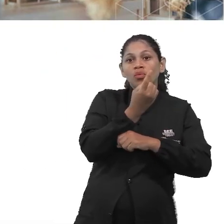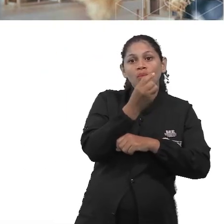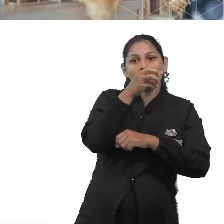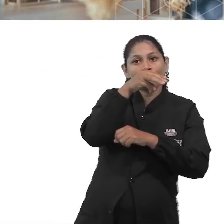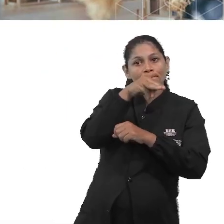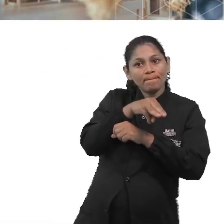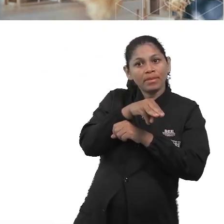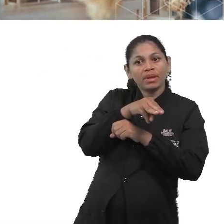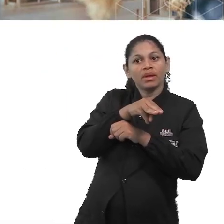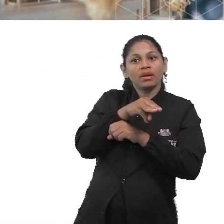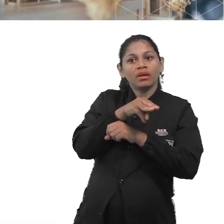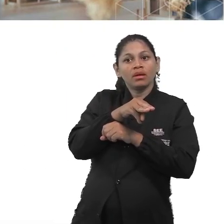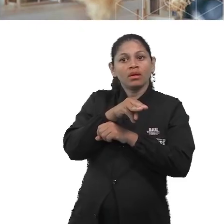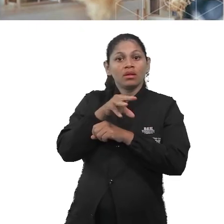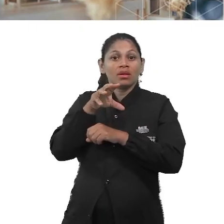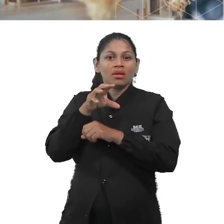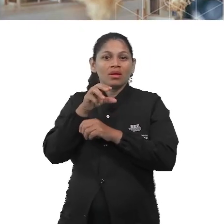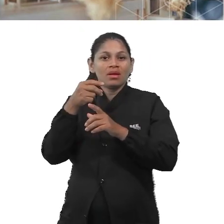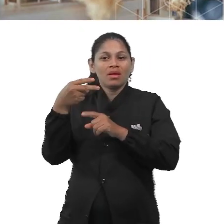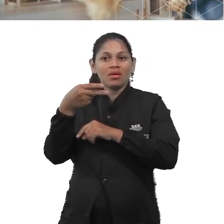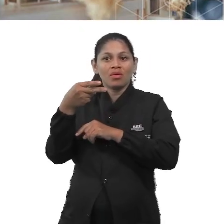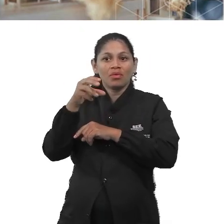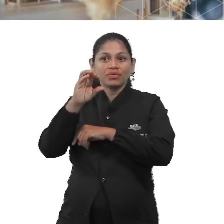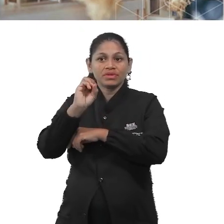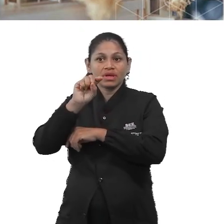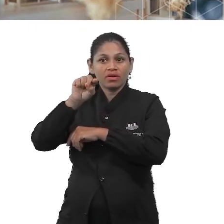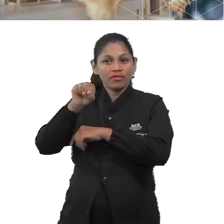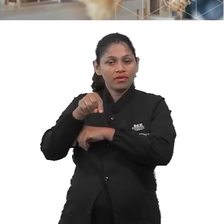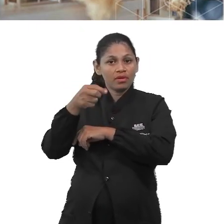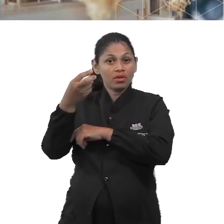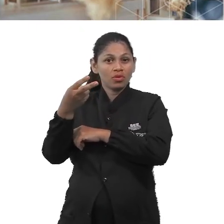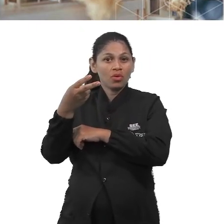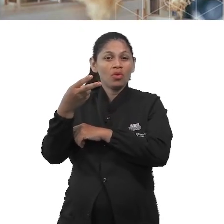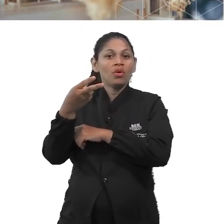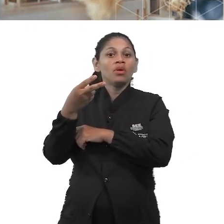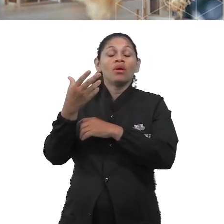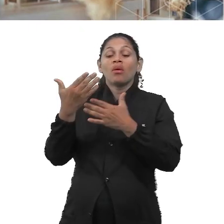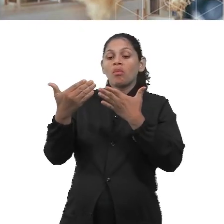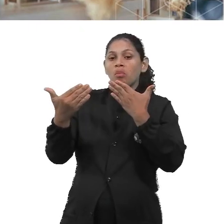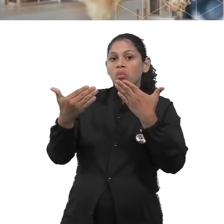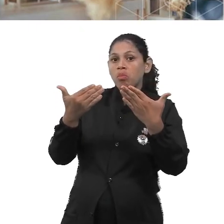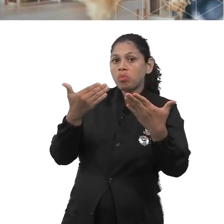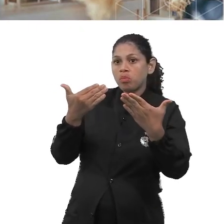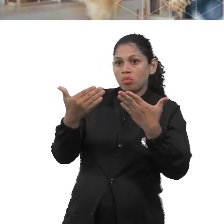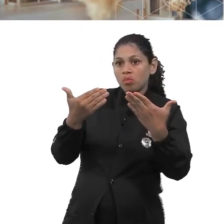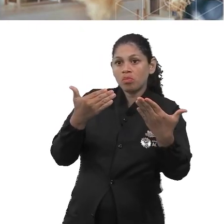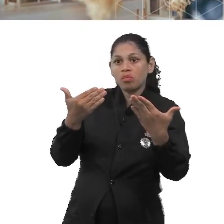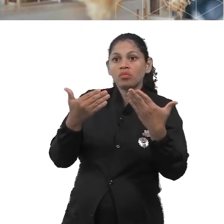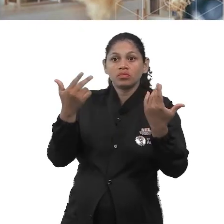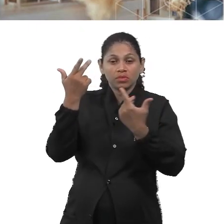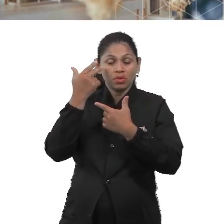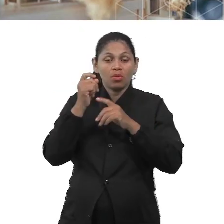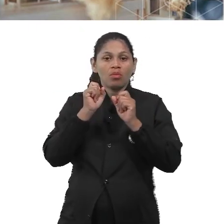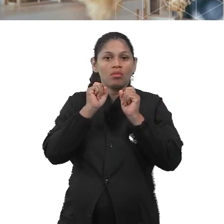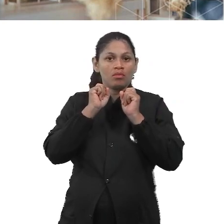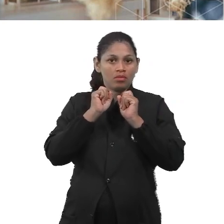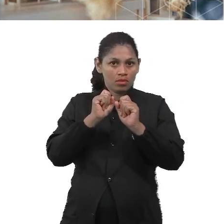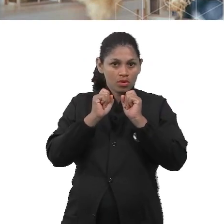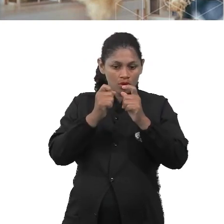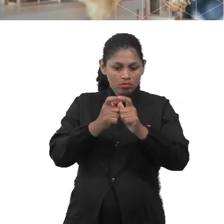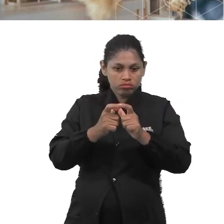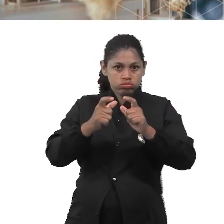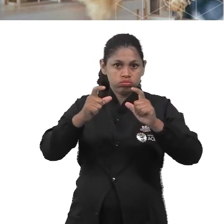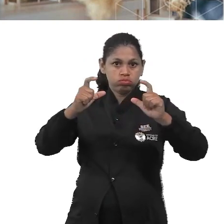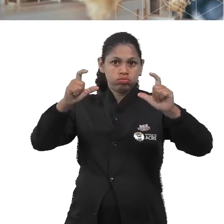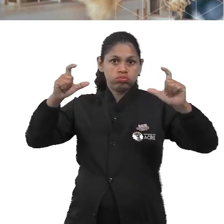0,2, ou seja, de novo uma proporção comum, ou seja, ele pode aumentar ou pode diminuir. Nesse caso, ele vai estar diminuindo, sempre na ordem de escala,